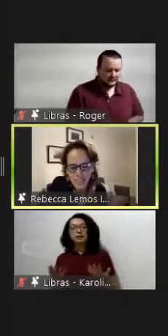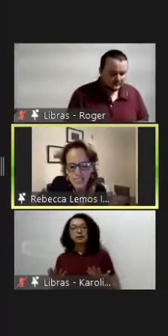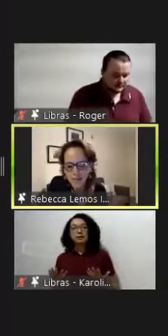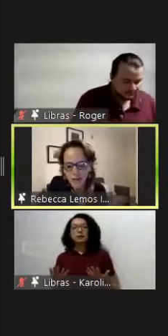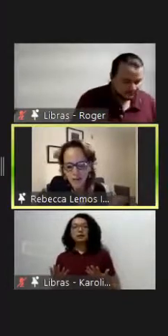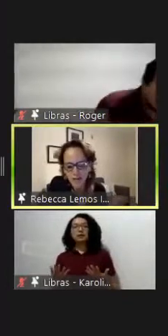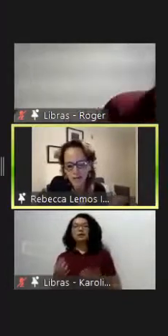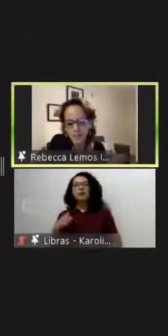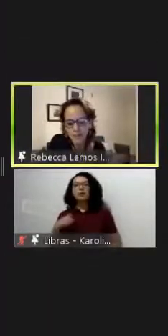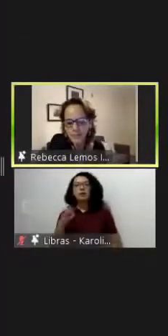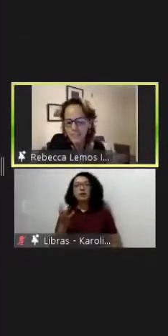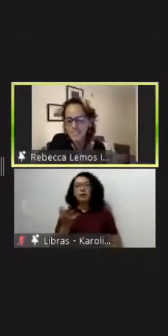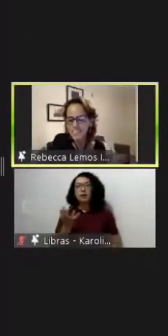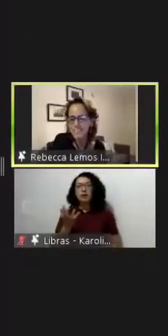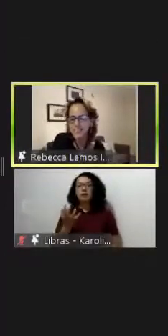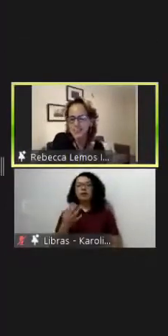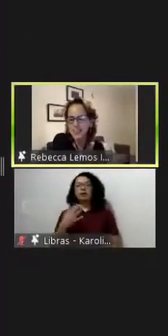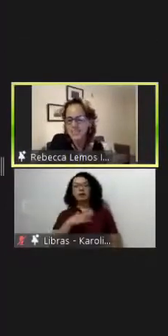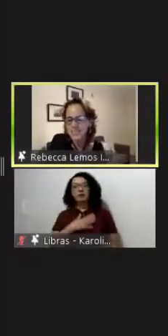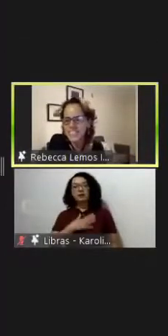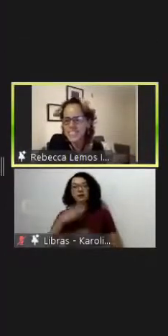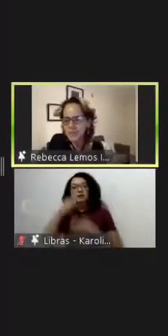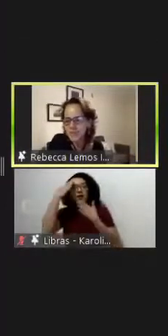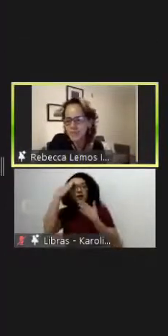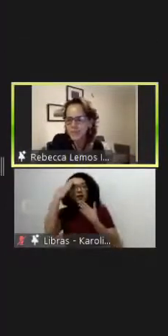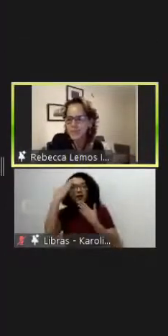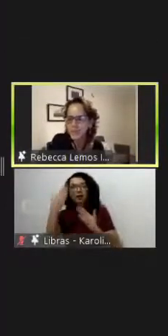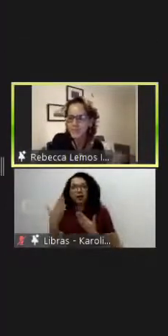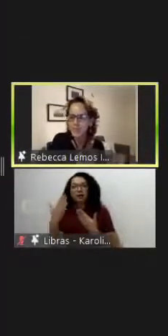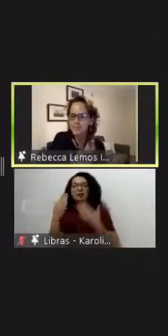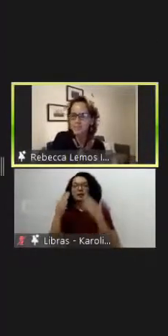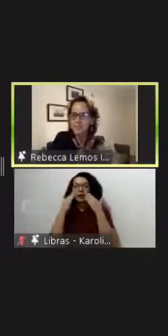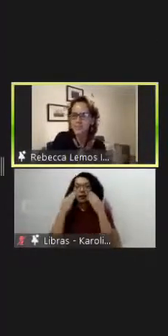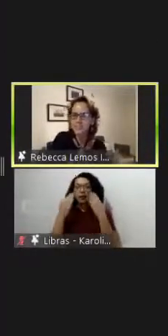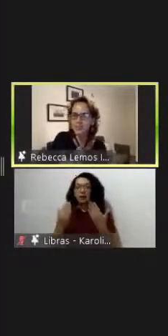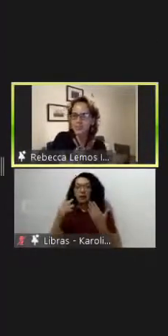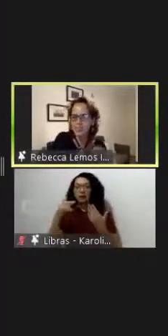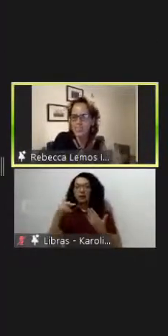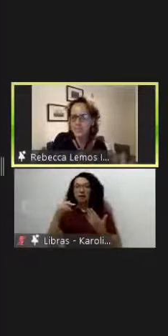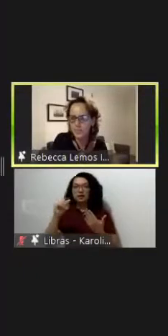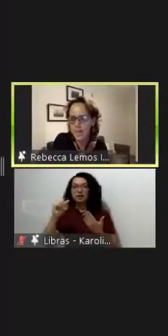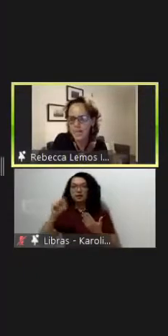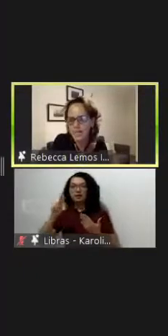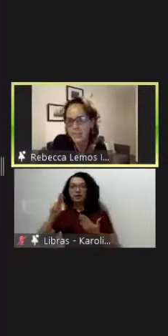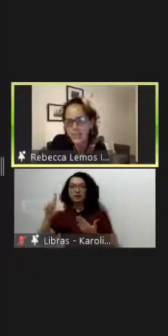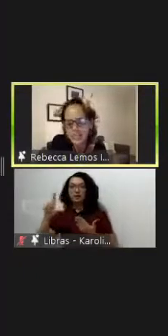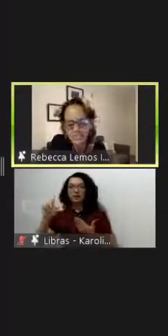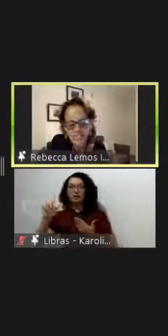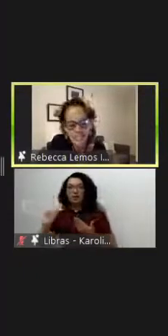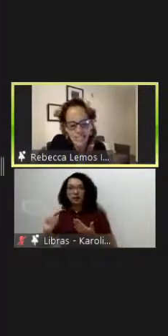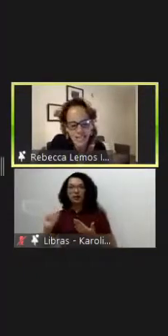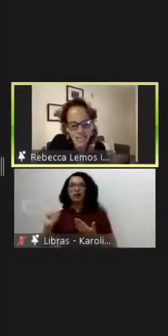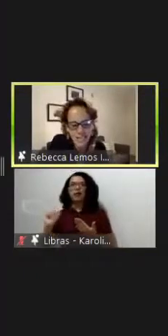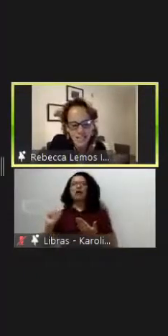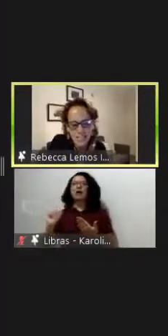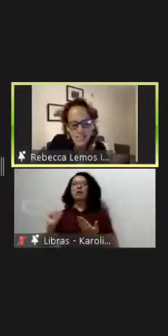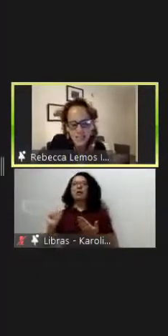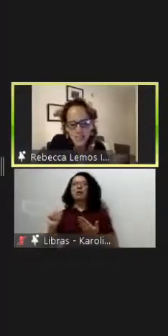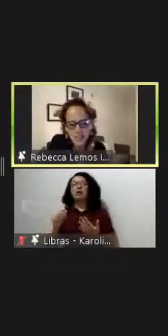agradecer a Paula foi muito interessante a apresentação mesmo a gente não estando e fazendo parte desse